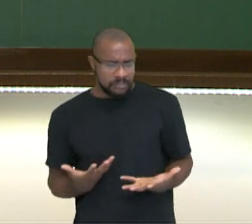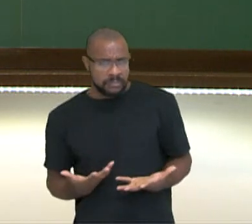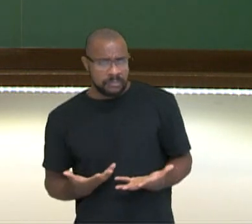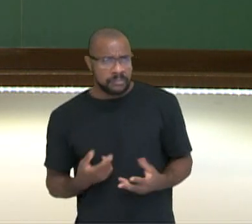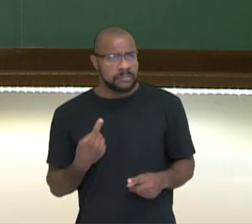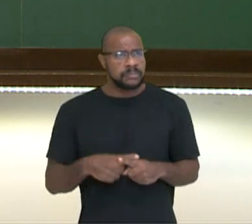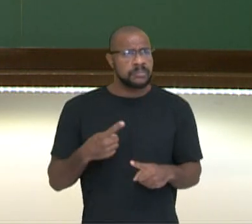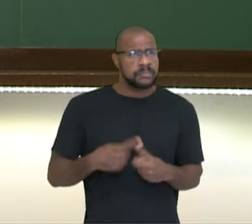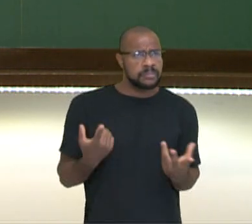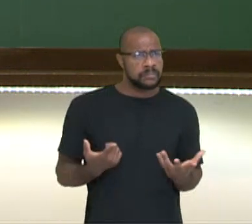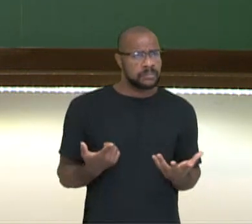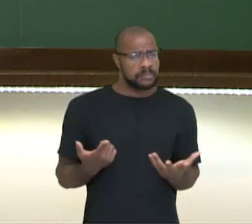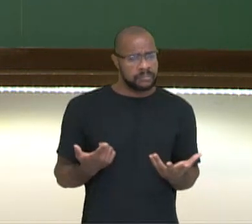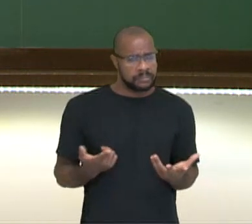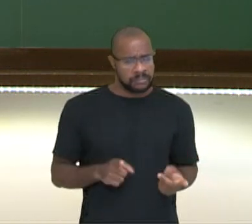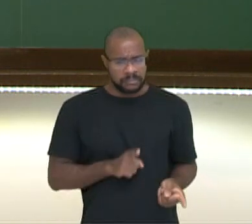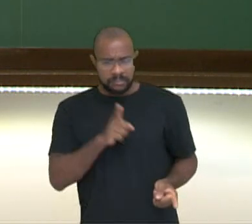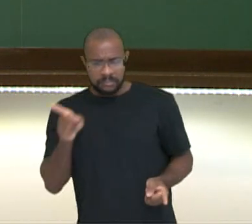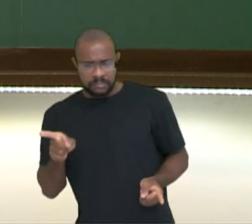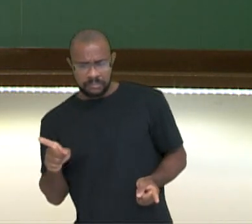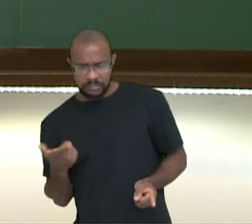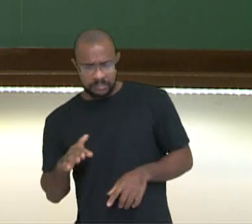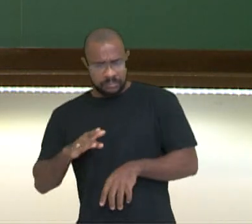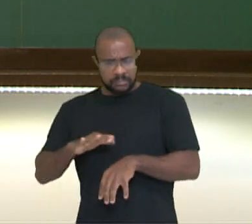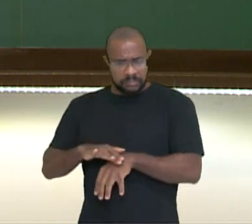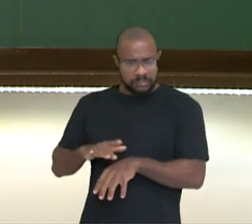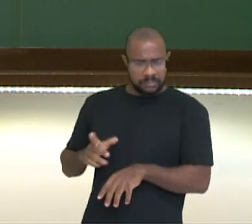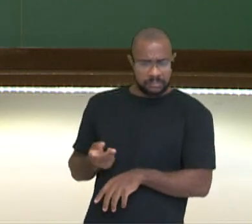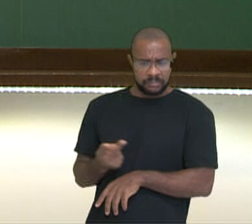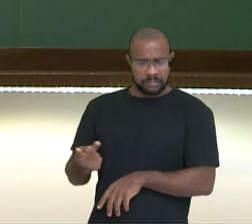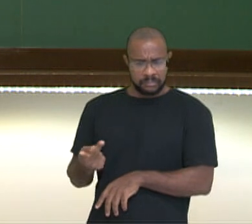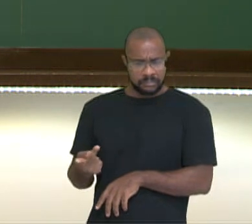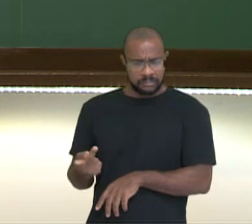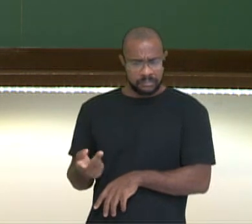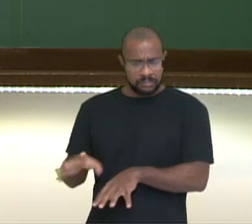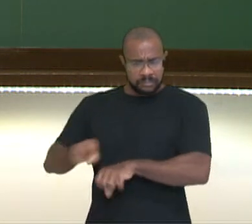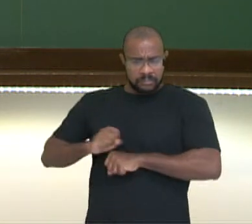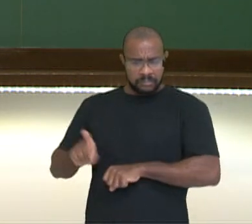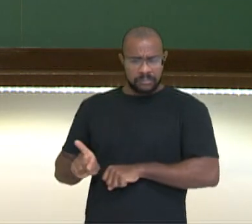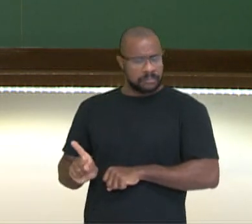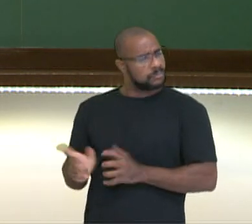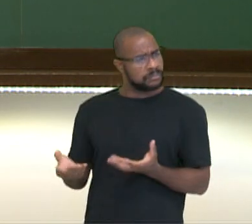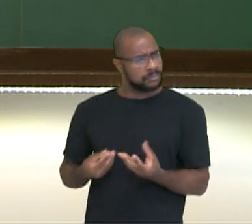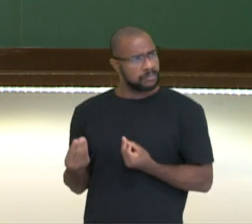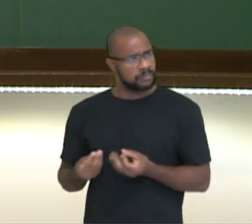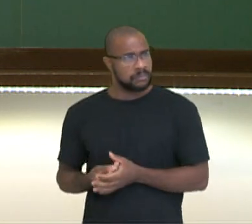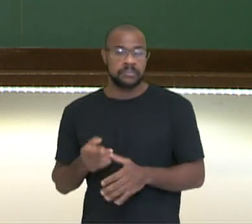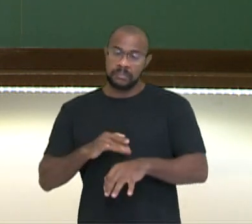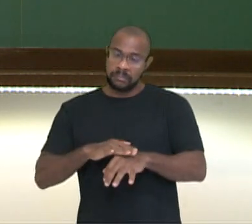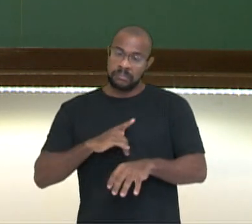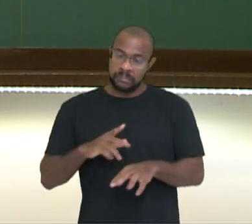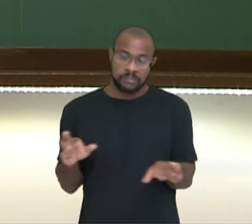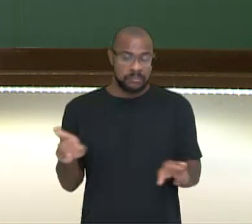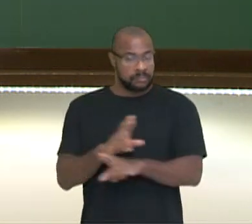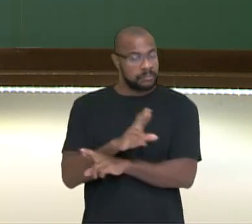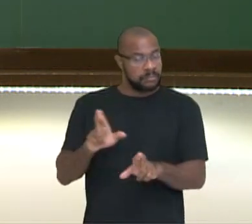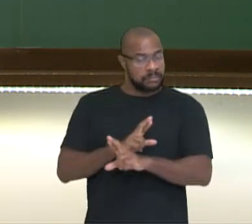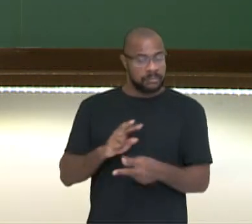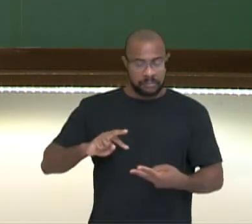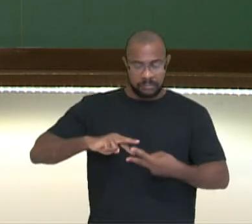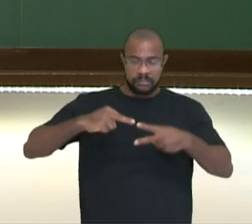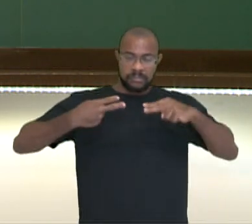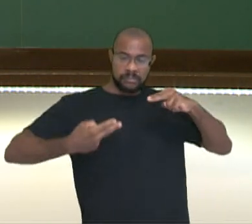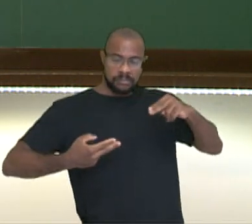doença e o outro não? A partir disso, eles começaram a ter evidências que a doença, ela também tem alguma relação genética, que